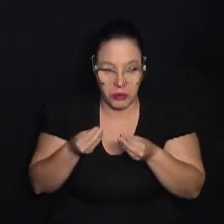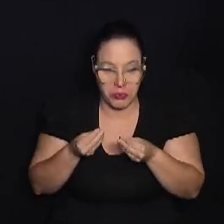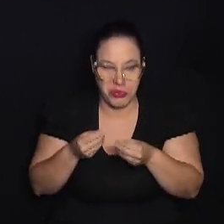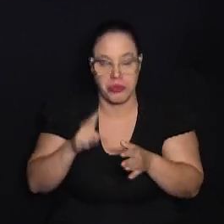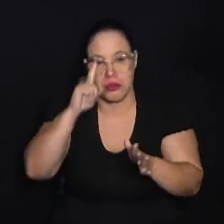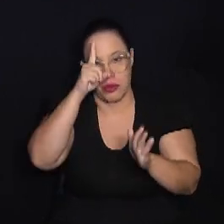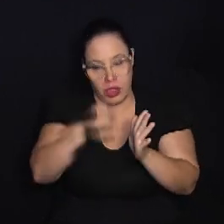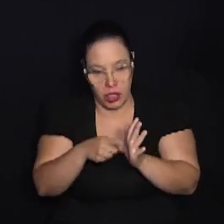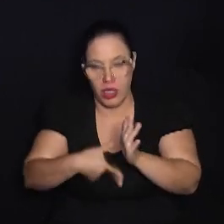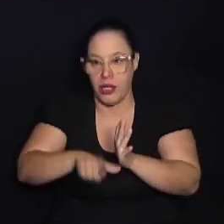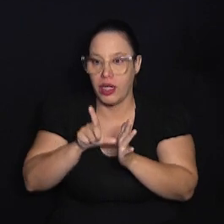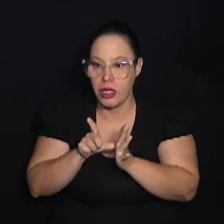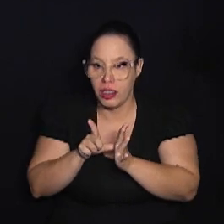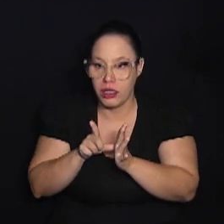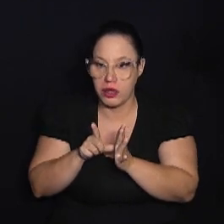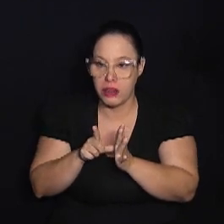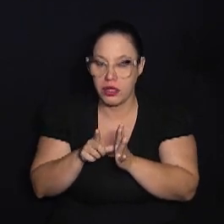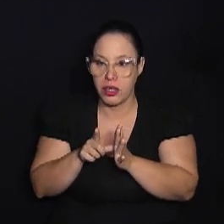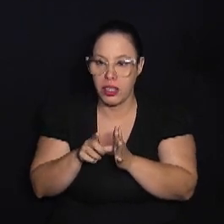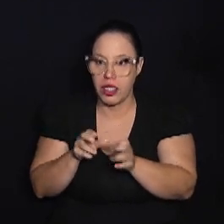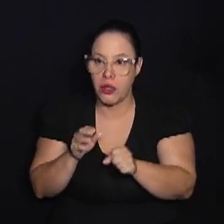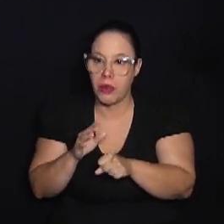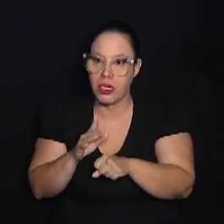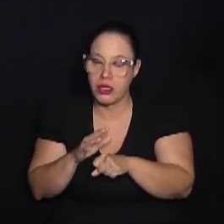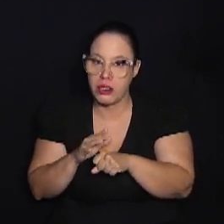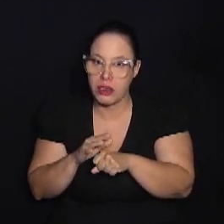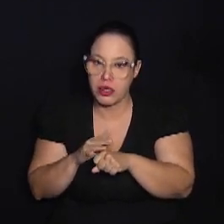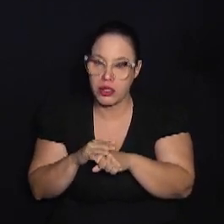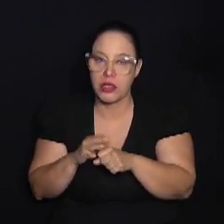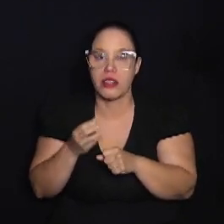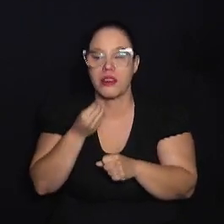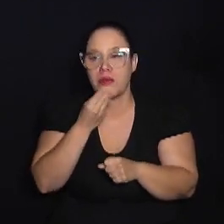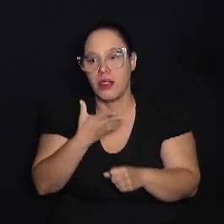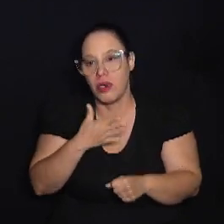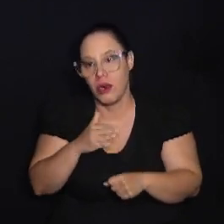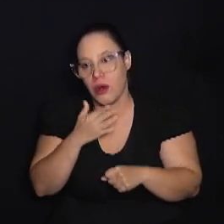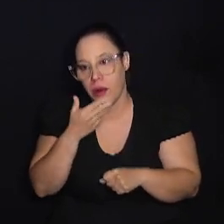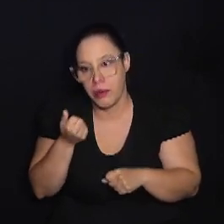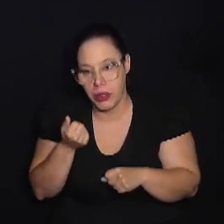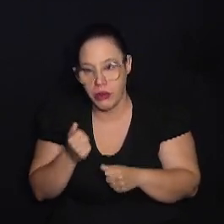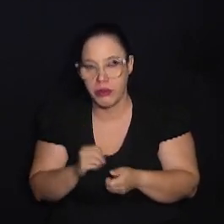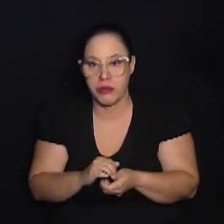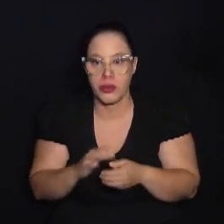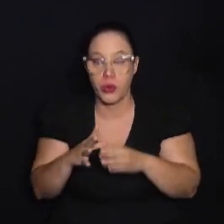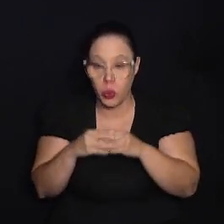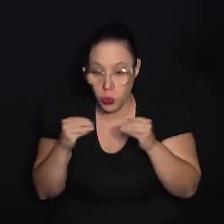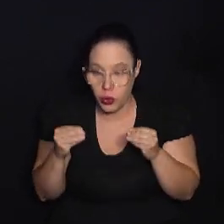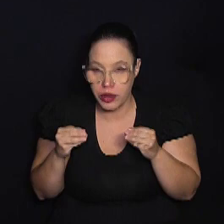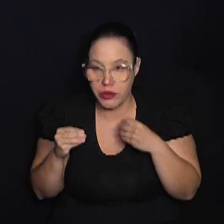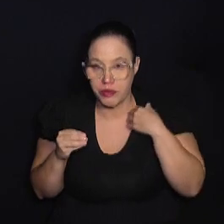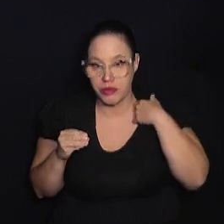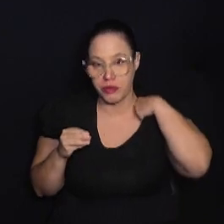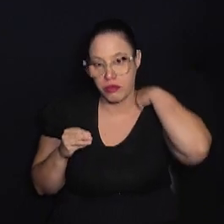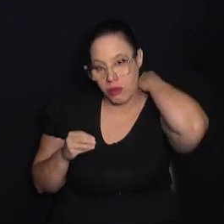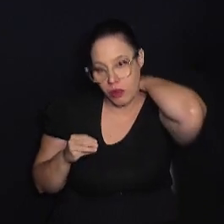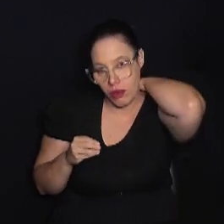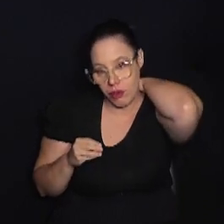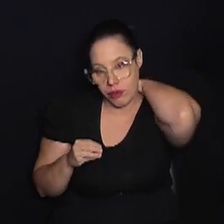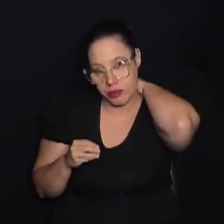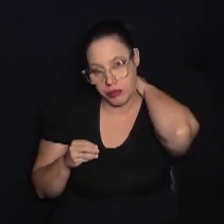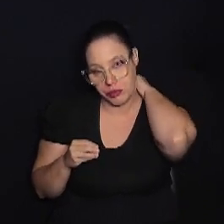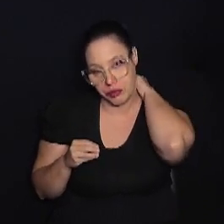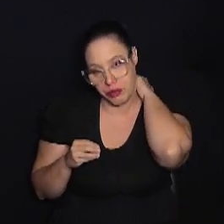tem uma chance altíssima de cura. Uma lesão mais tardia, você já vai pensar em aumentar o